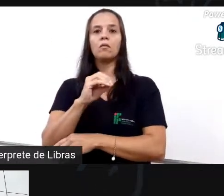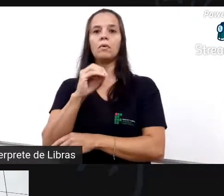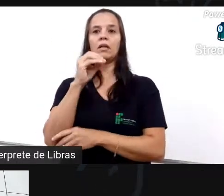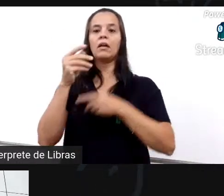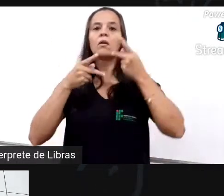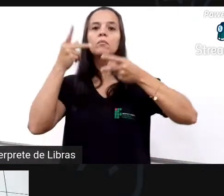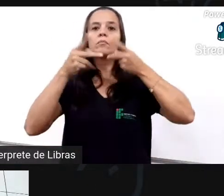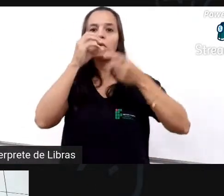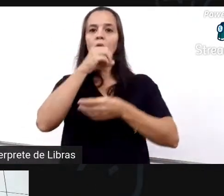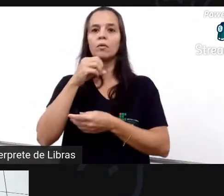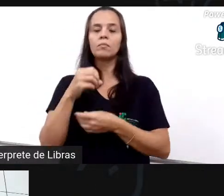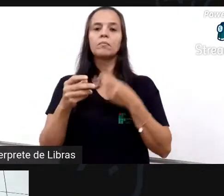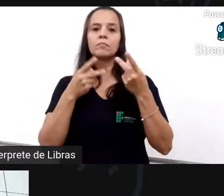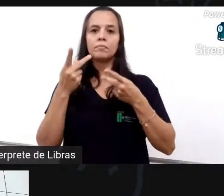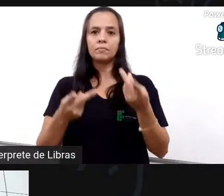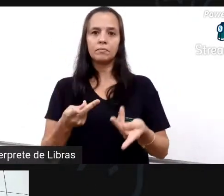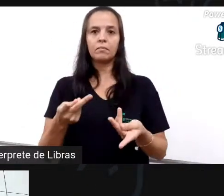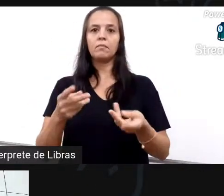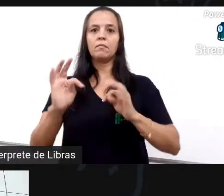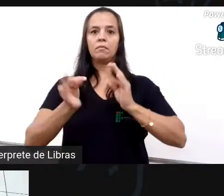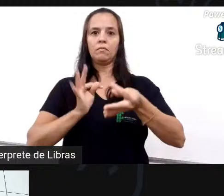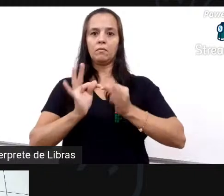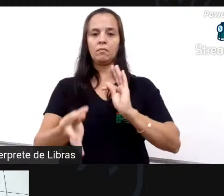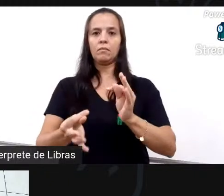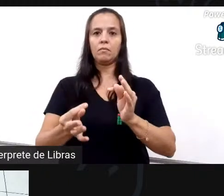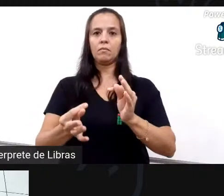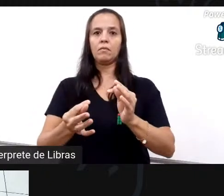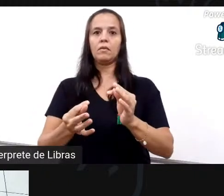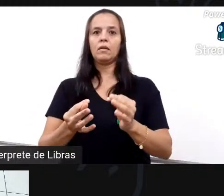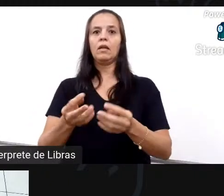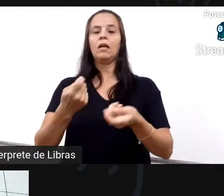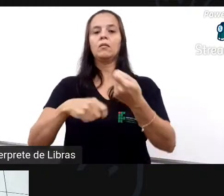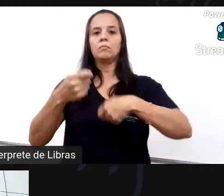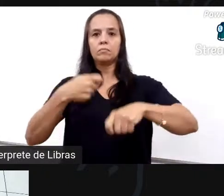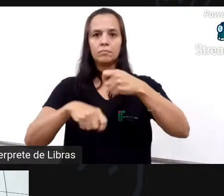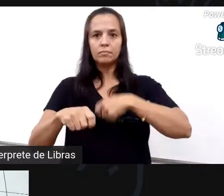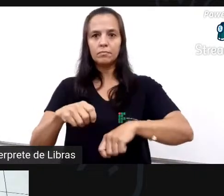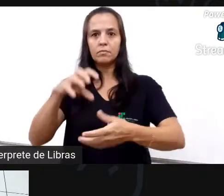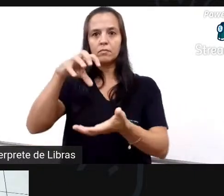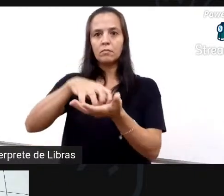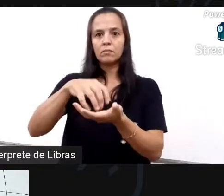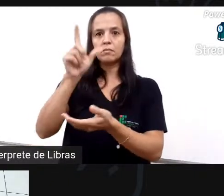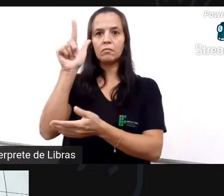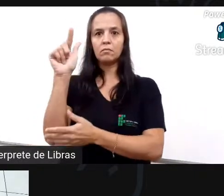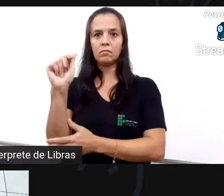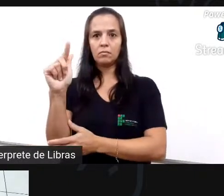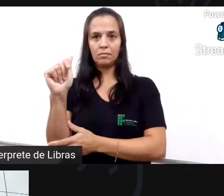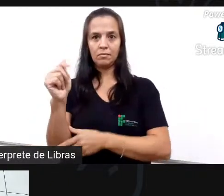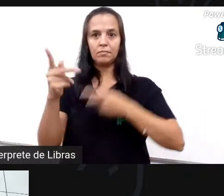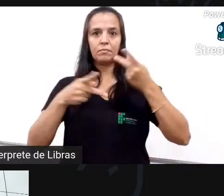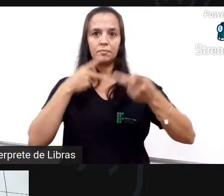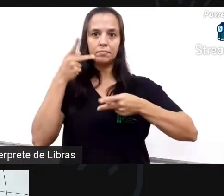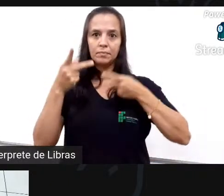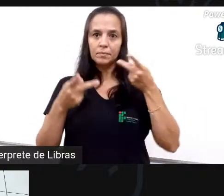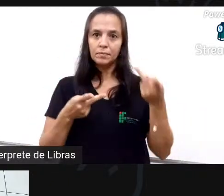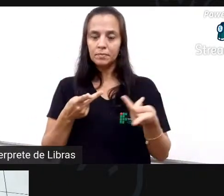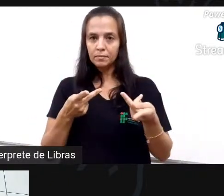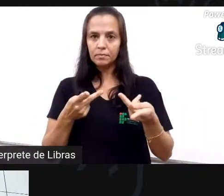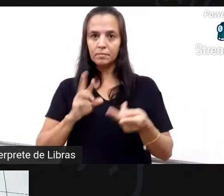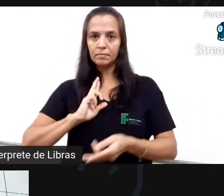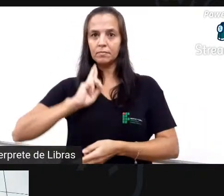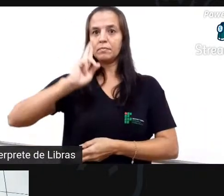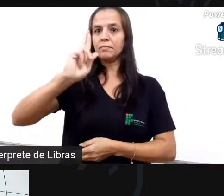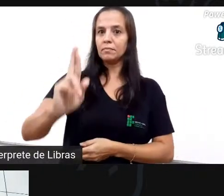curso técnico subsequente em administração do Polo Giruá, para falar em nome